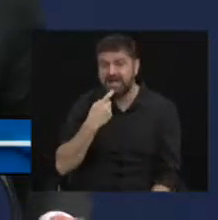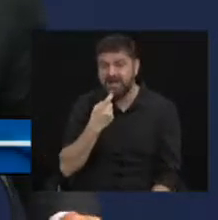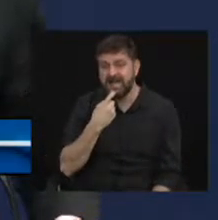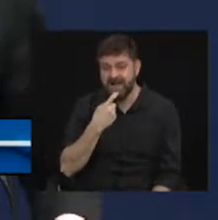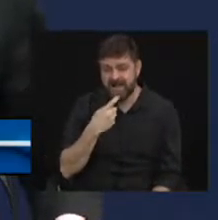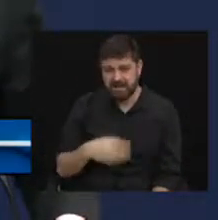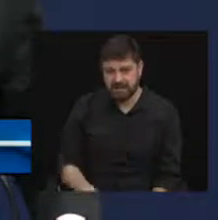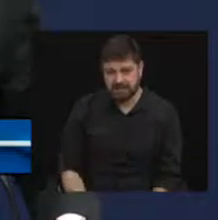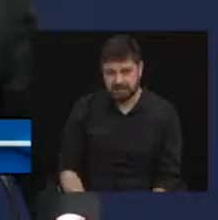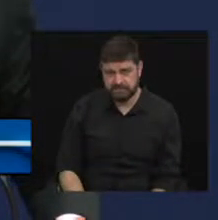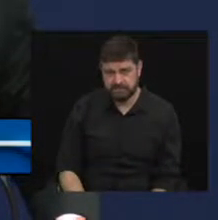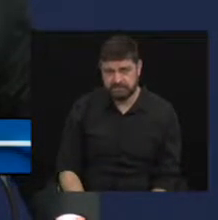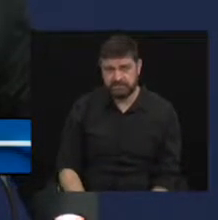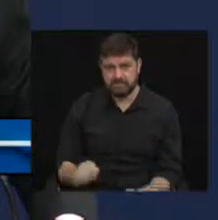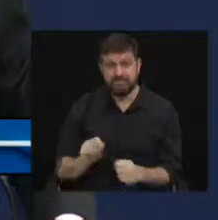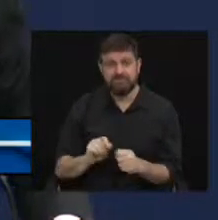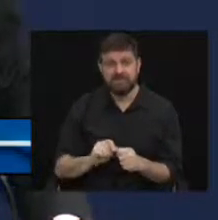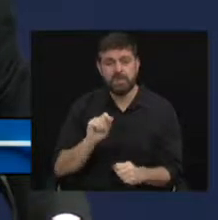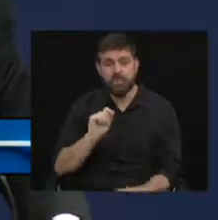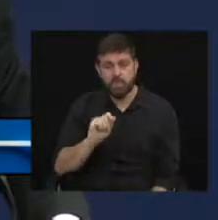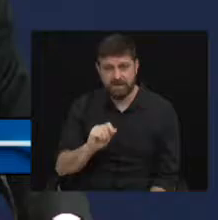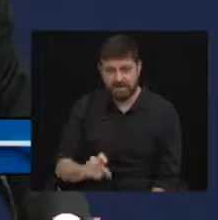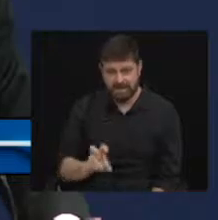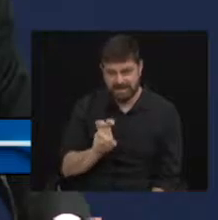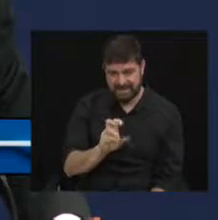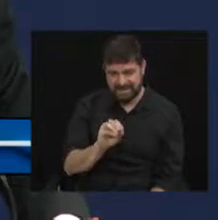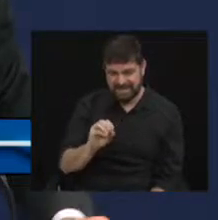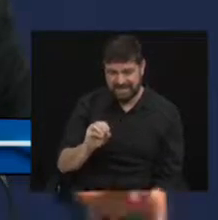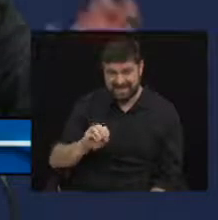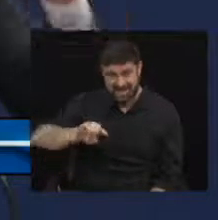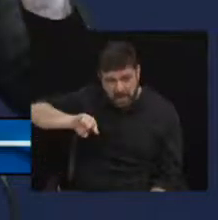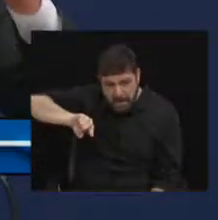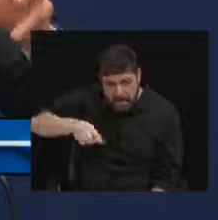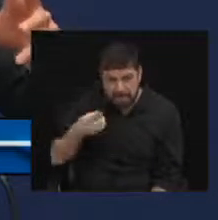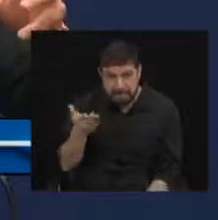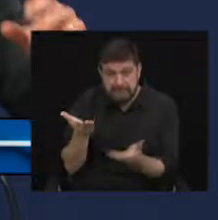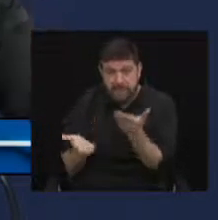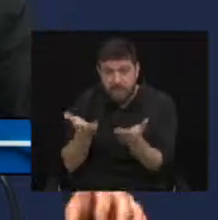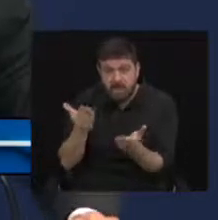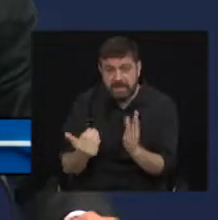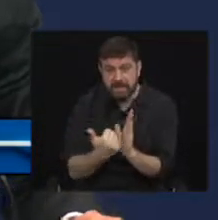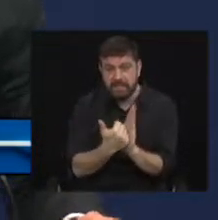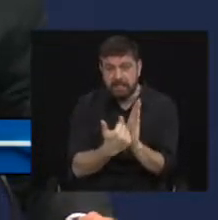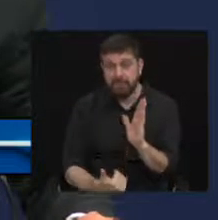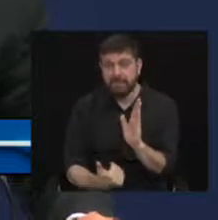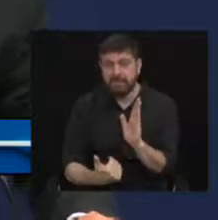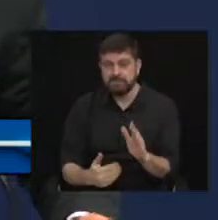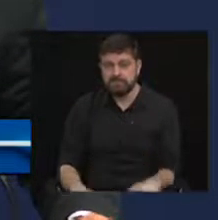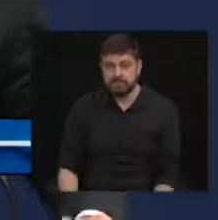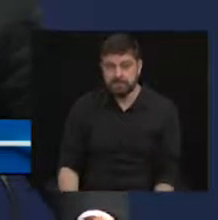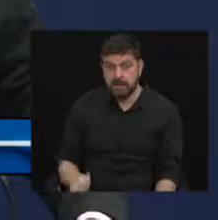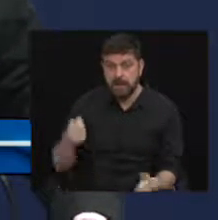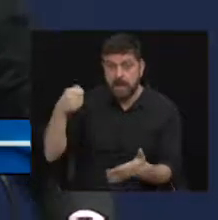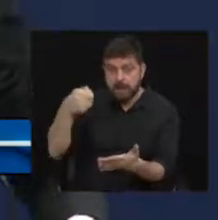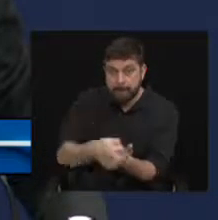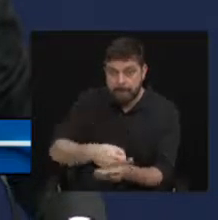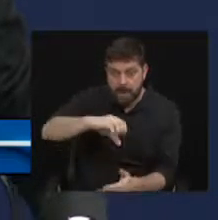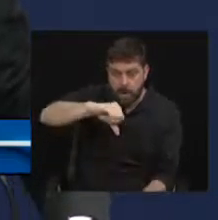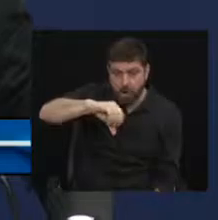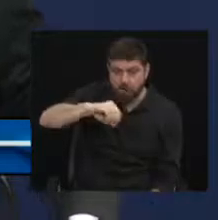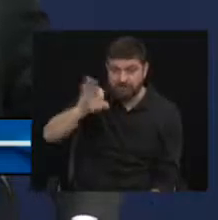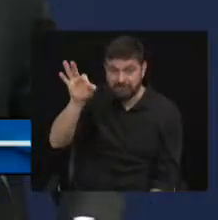de qualidade. E quero pegar mais um aspecto. Discutem tudo, venham discutir a questão da merenda.